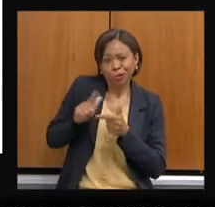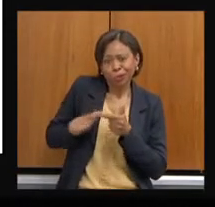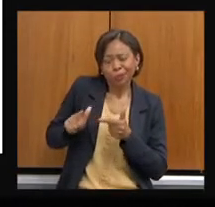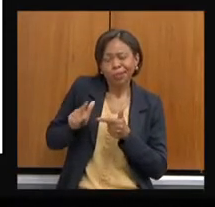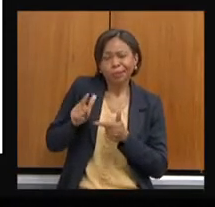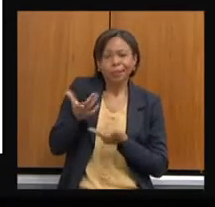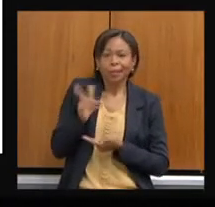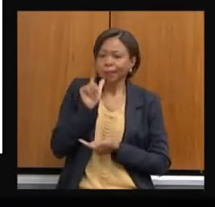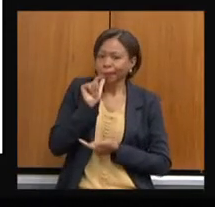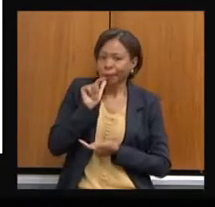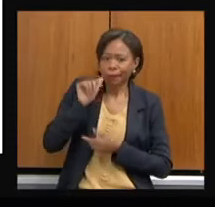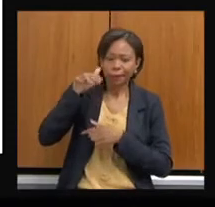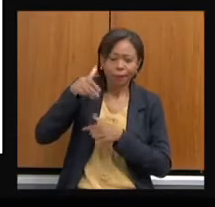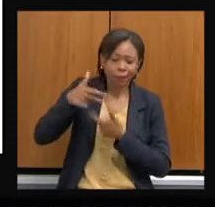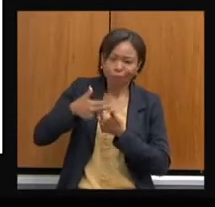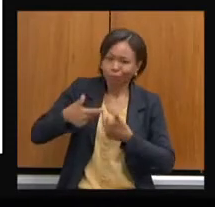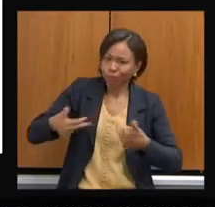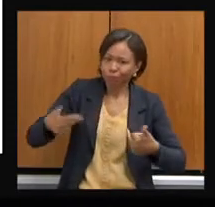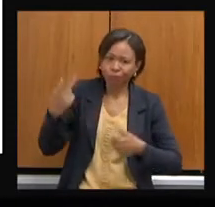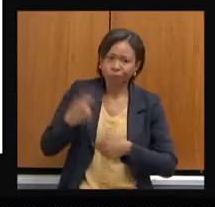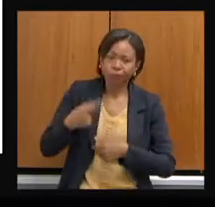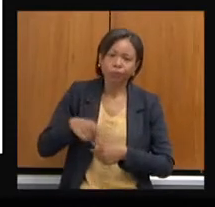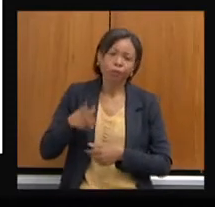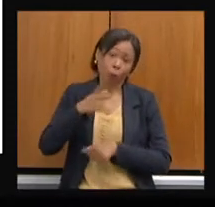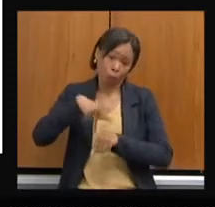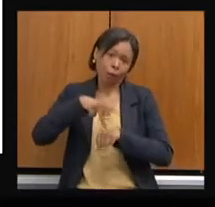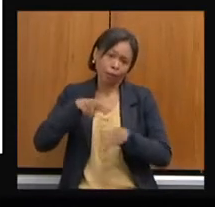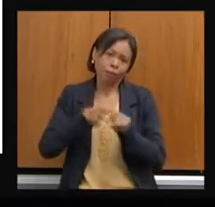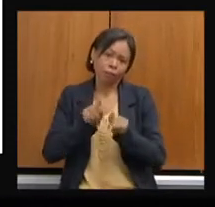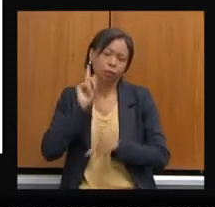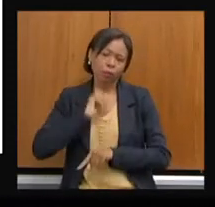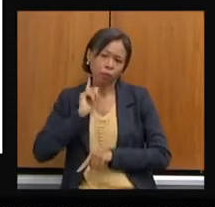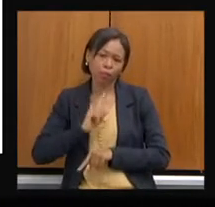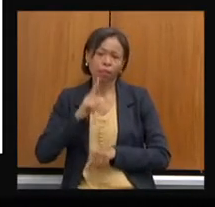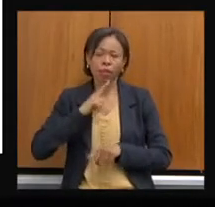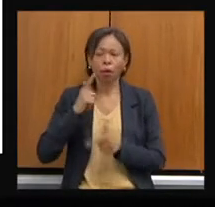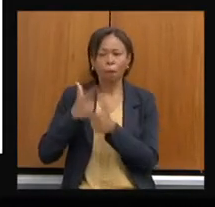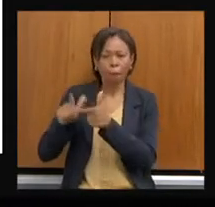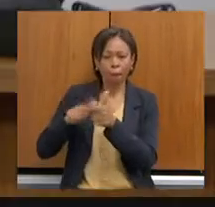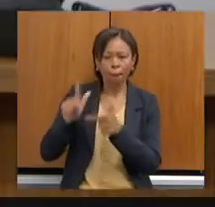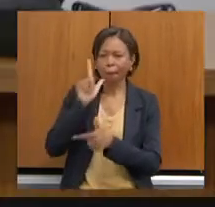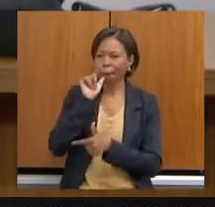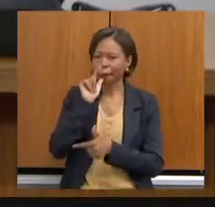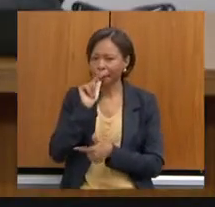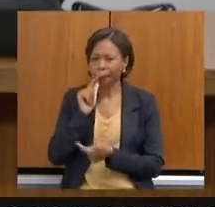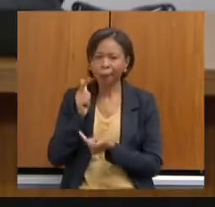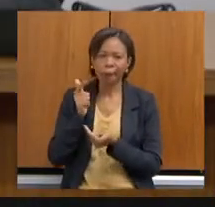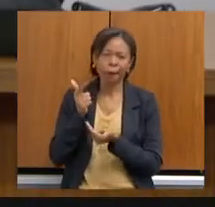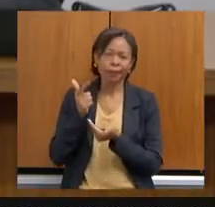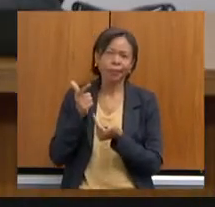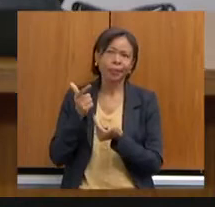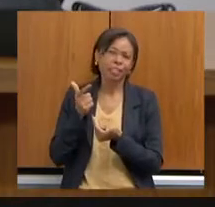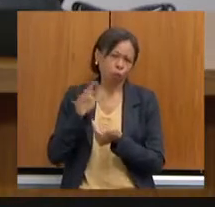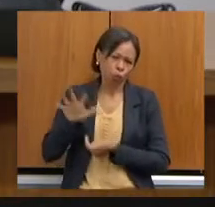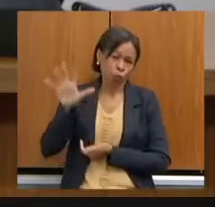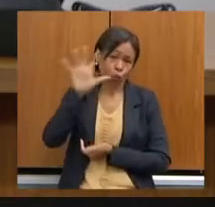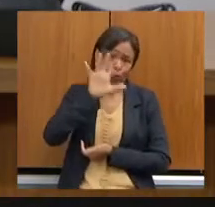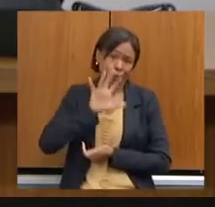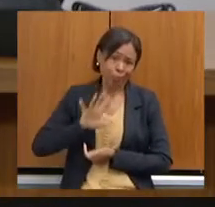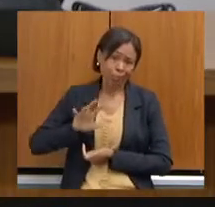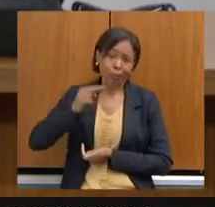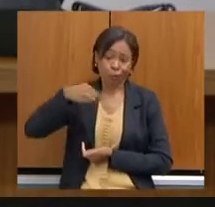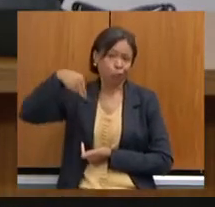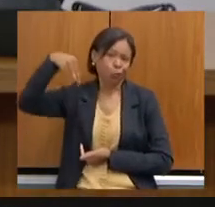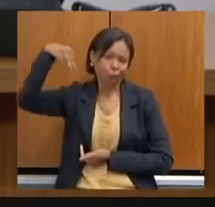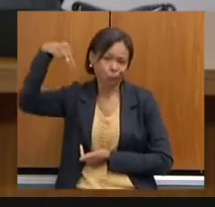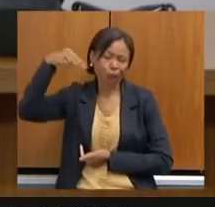parte muito grande do nosso Estado esse ano além de problemas físicos nas regiões profissionalmente como é que sofrem como